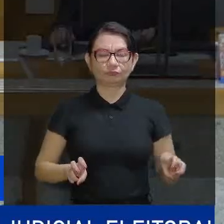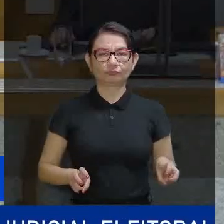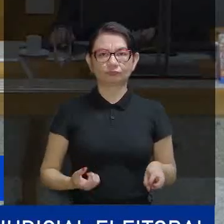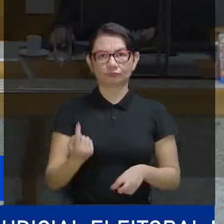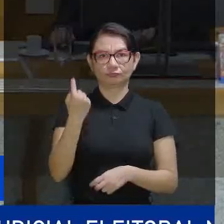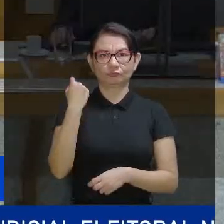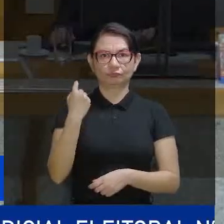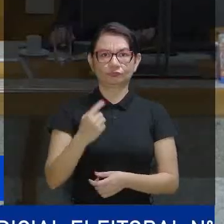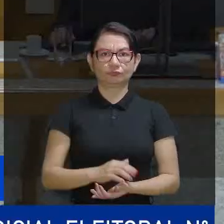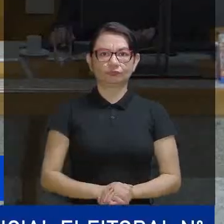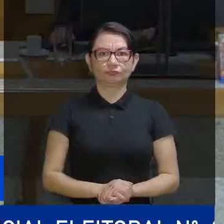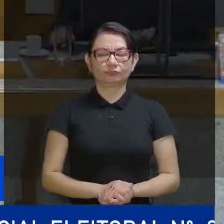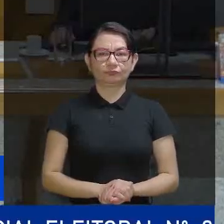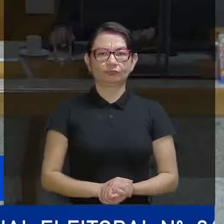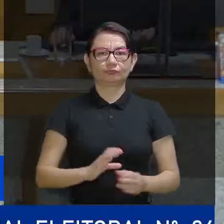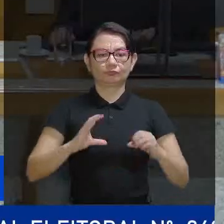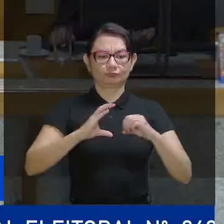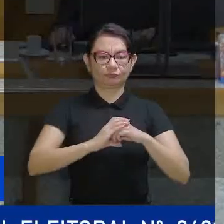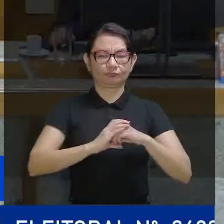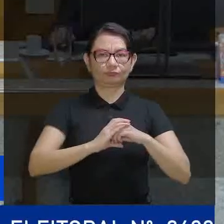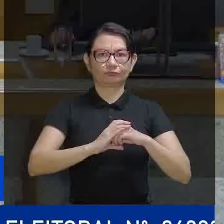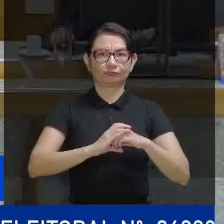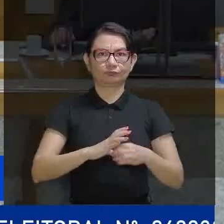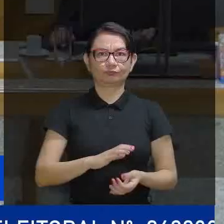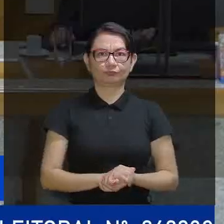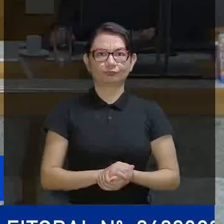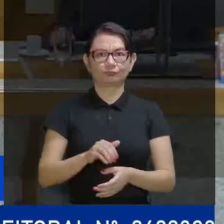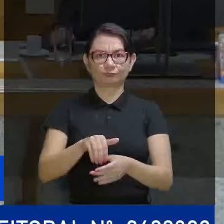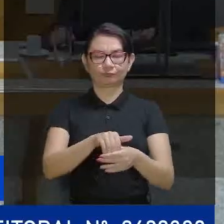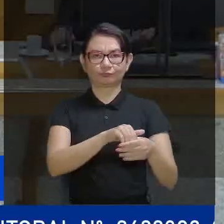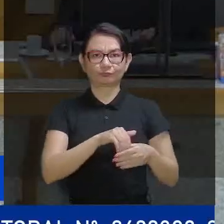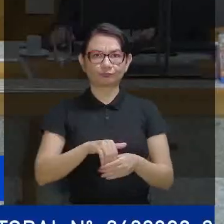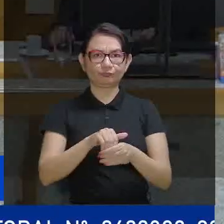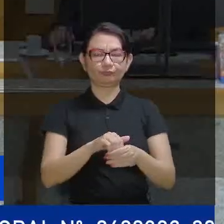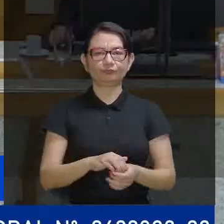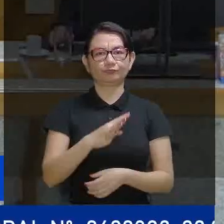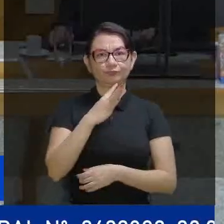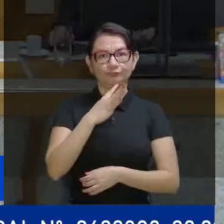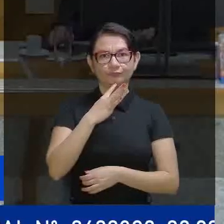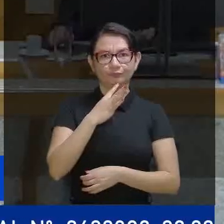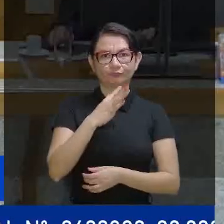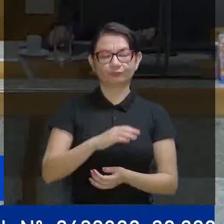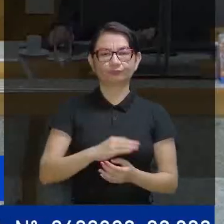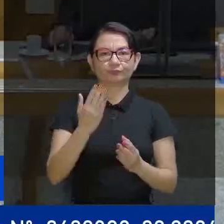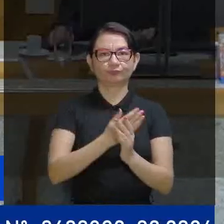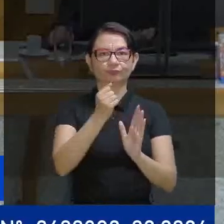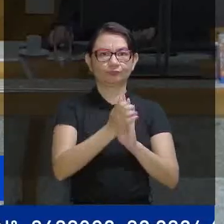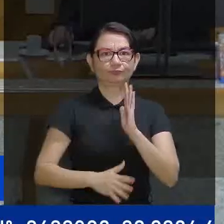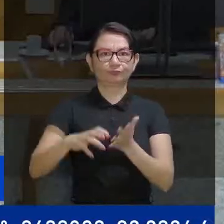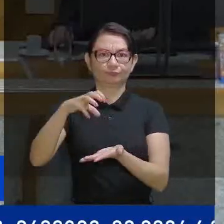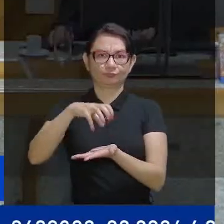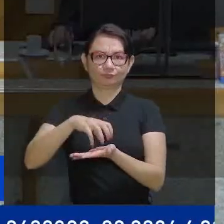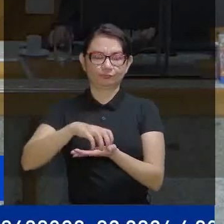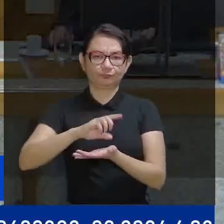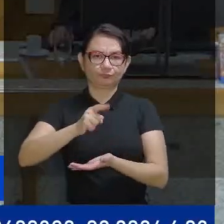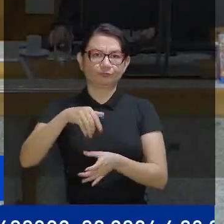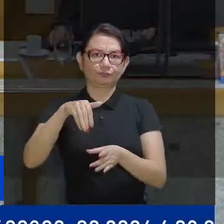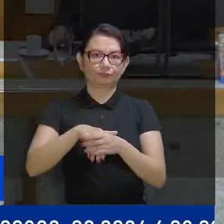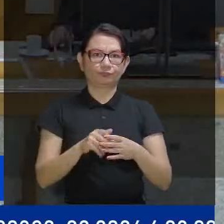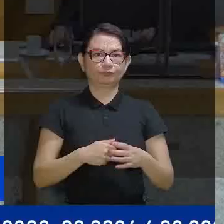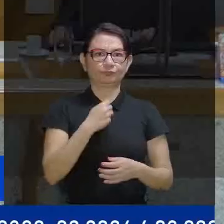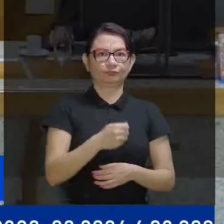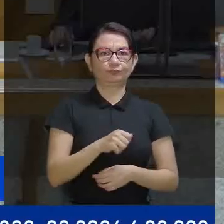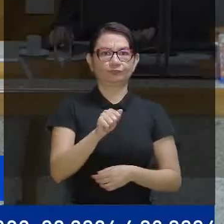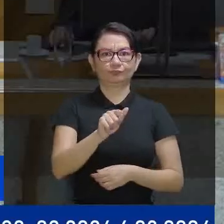27/11/25, Tribunal Regional Eleitoral do Amapá, por unanimidade, conheceu o desembargo da declaração e, no mérito, após o voto dos